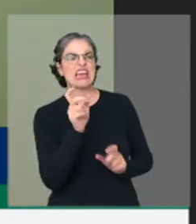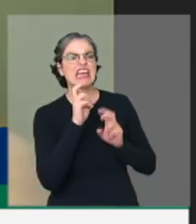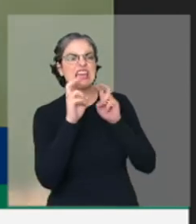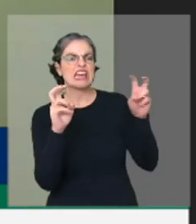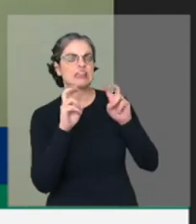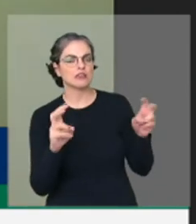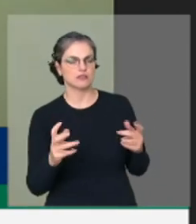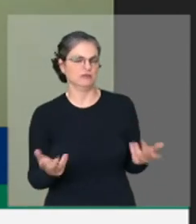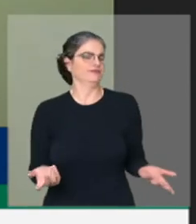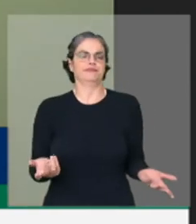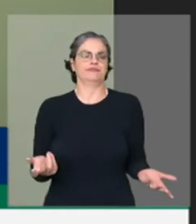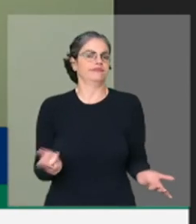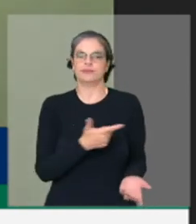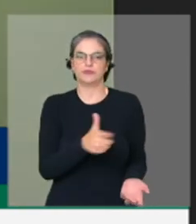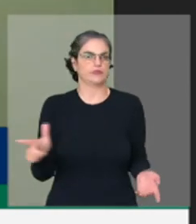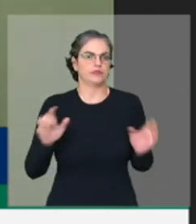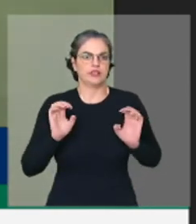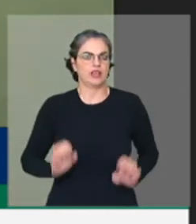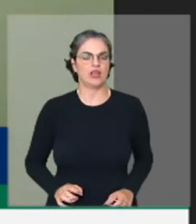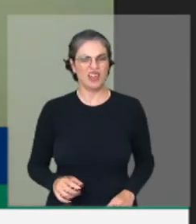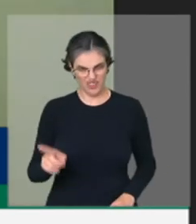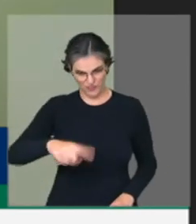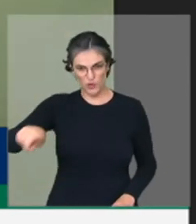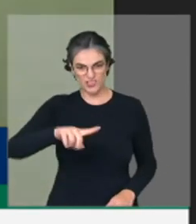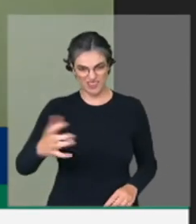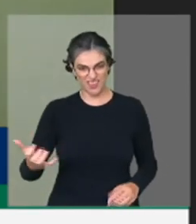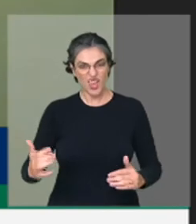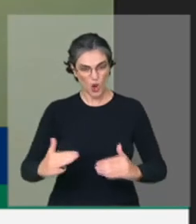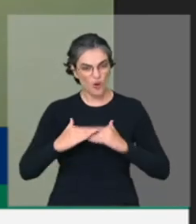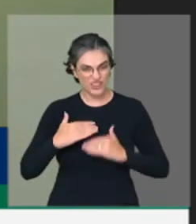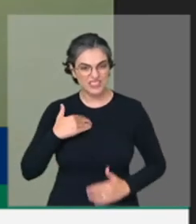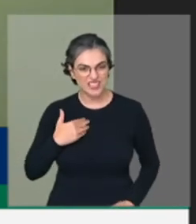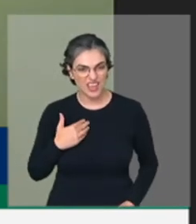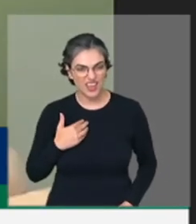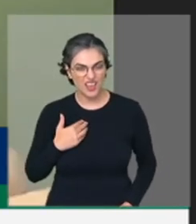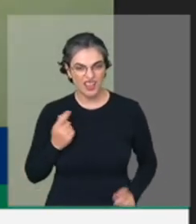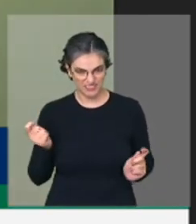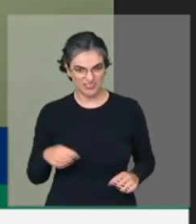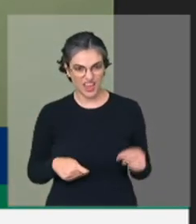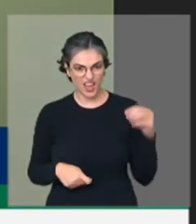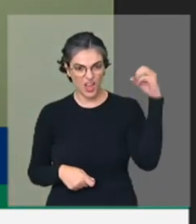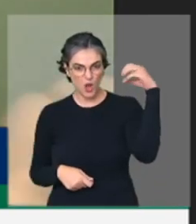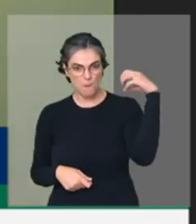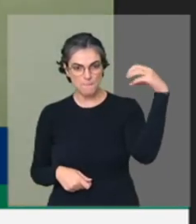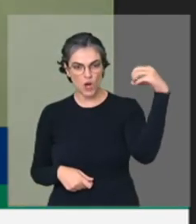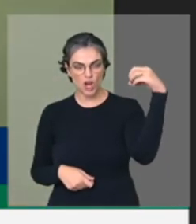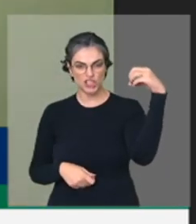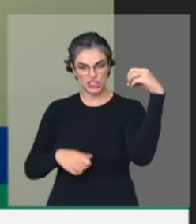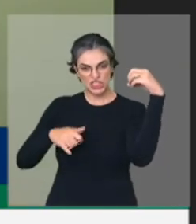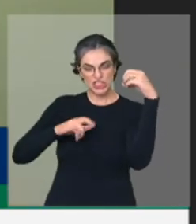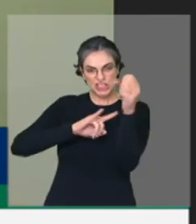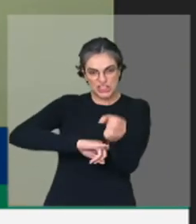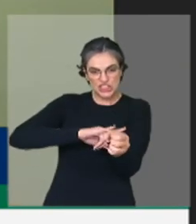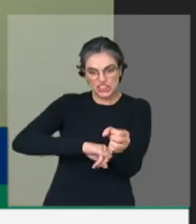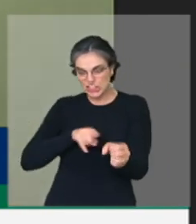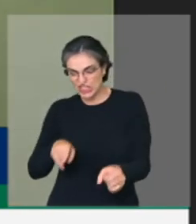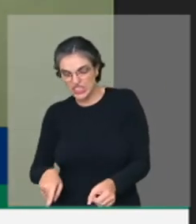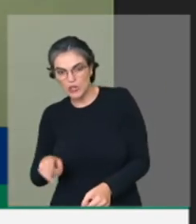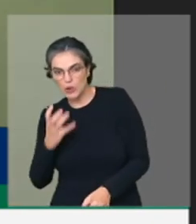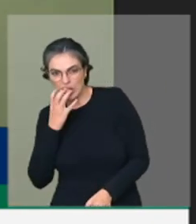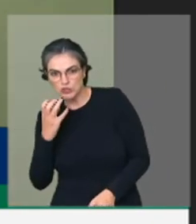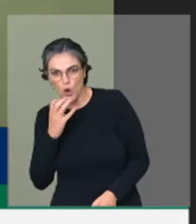Onde estamos? Estão querendo me convencer que o poste faz xixi no cachorro? Por favor, se é